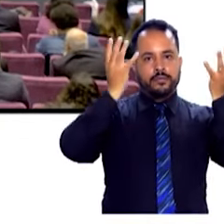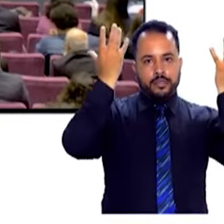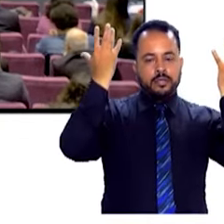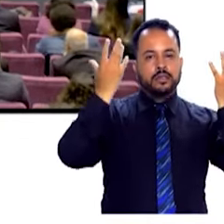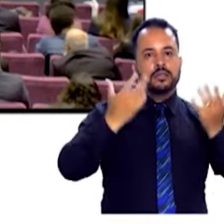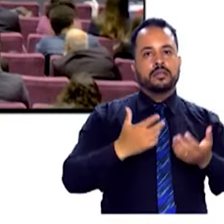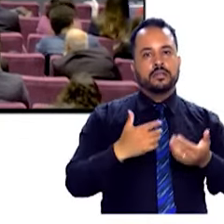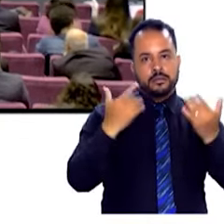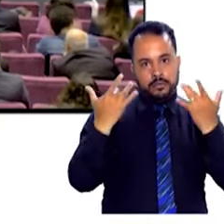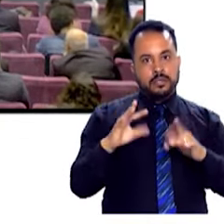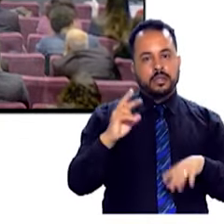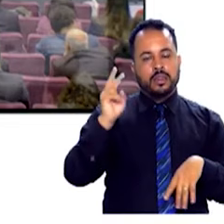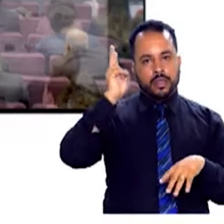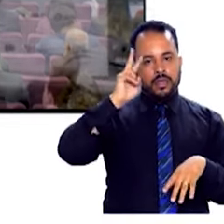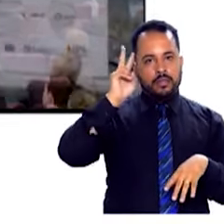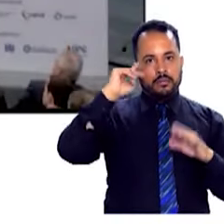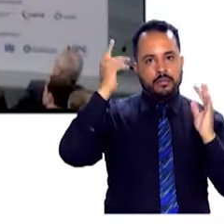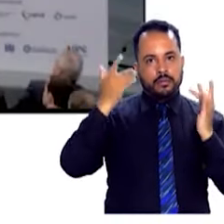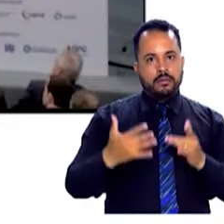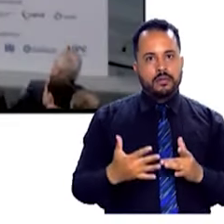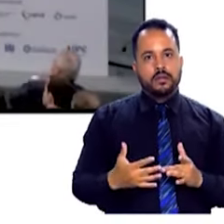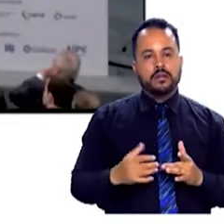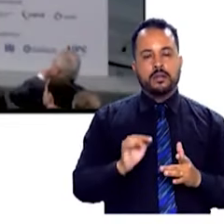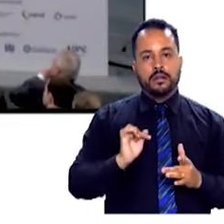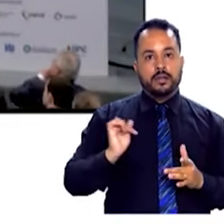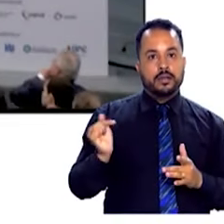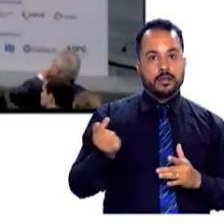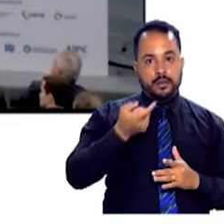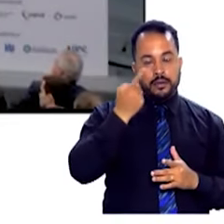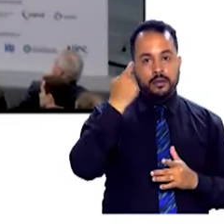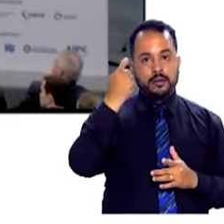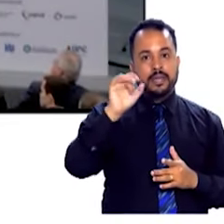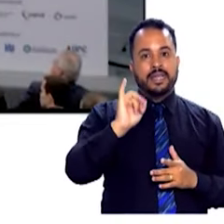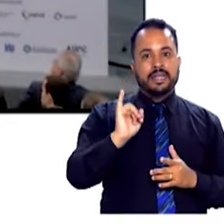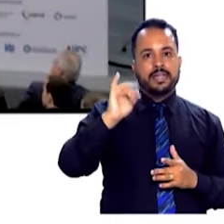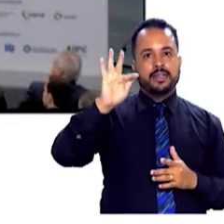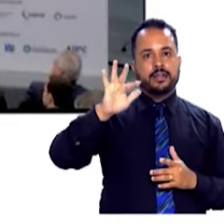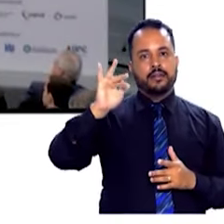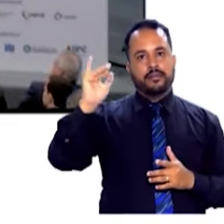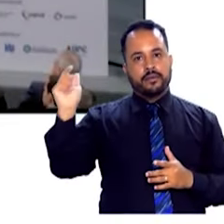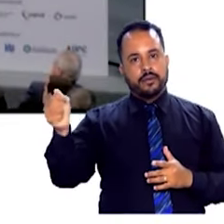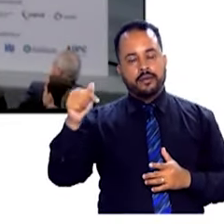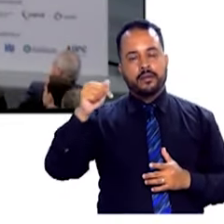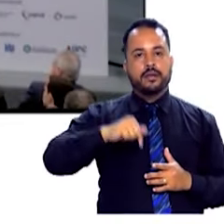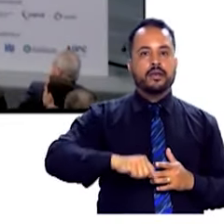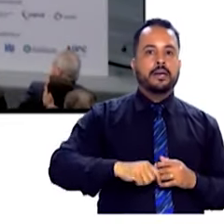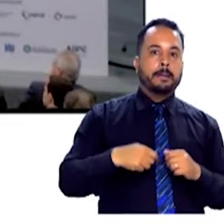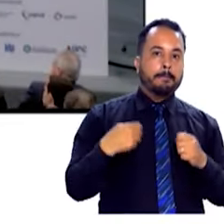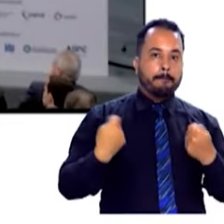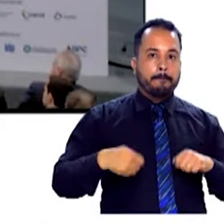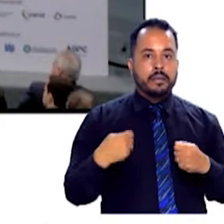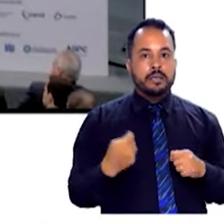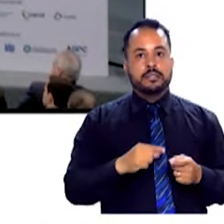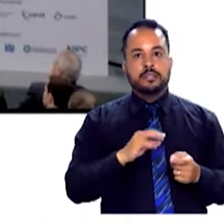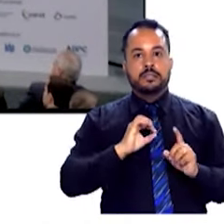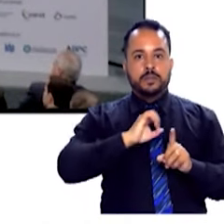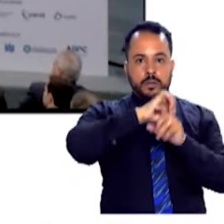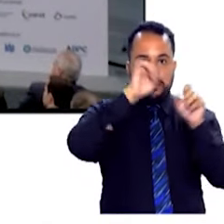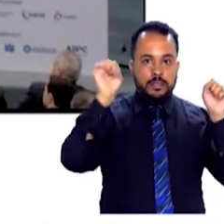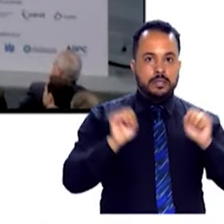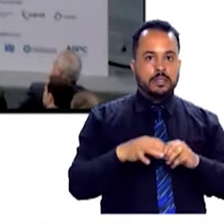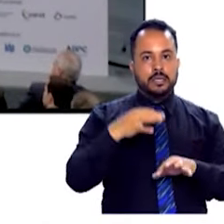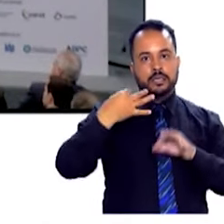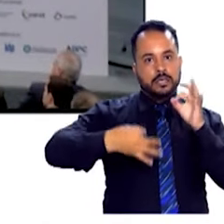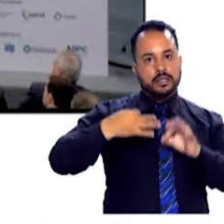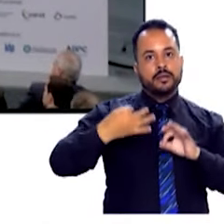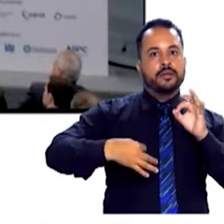que realçando que a nossa intenção pela infan é que necessariamente o sistema judiciário brasileiro